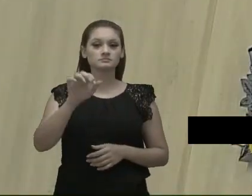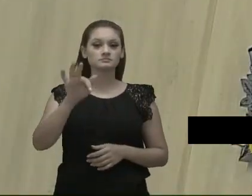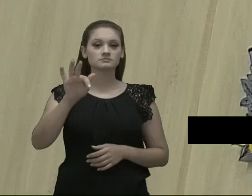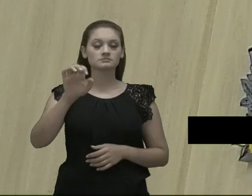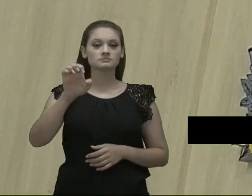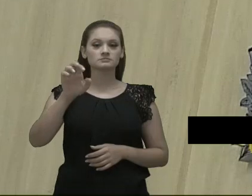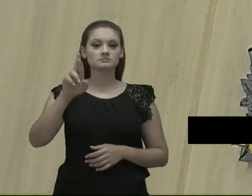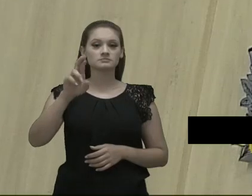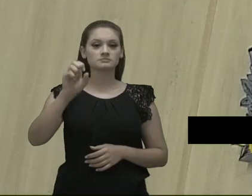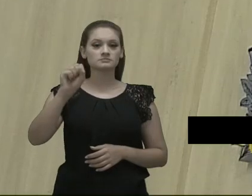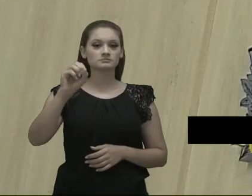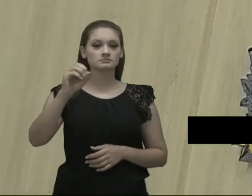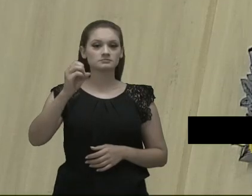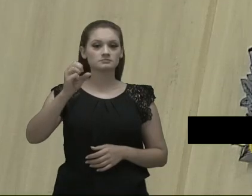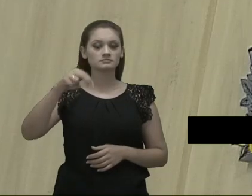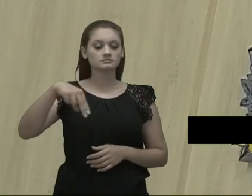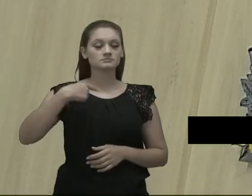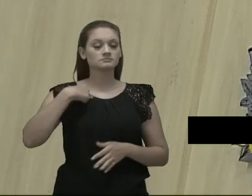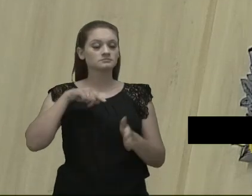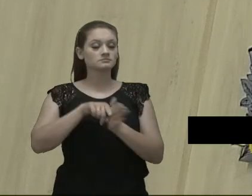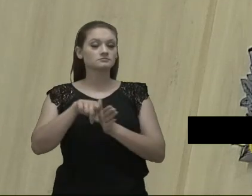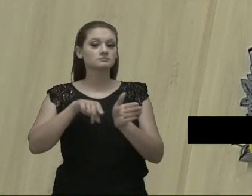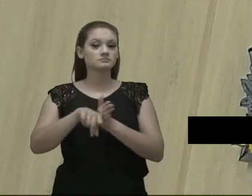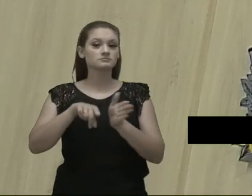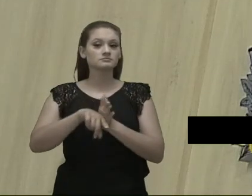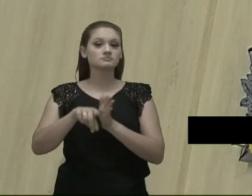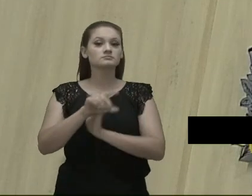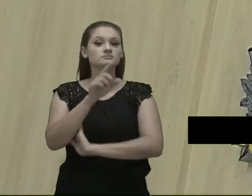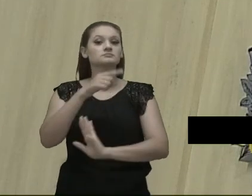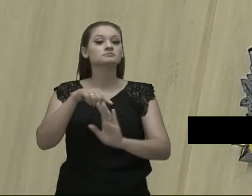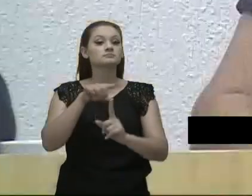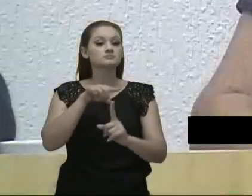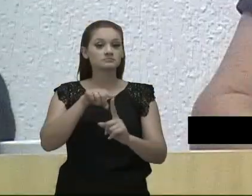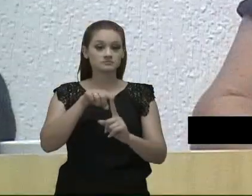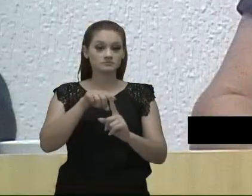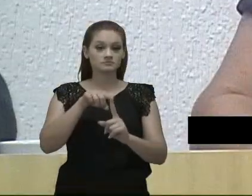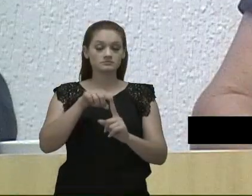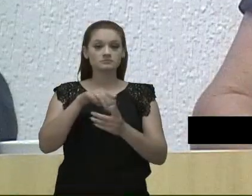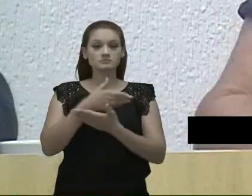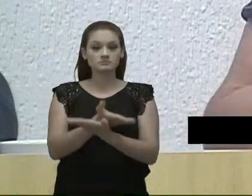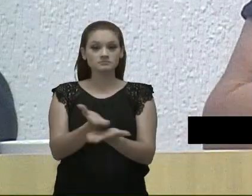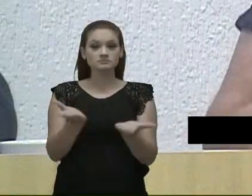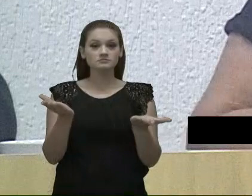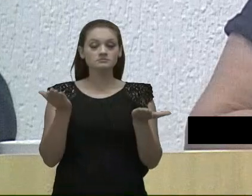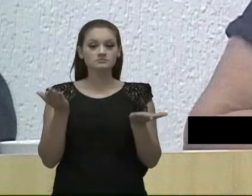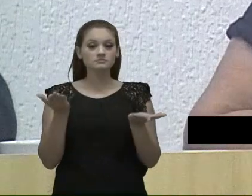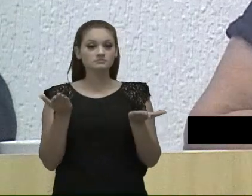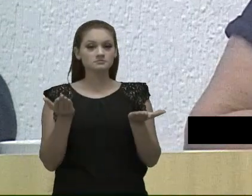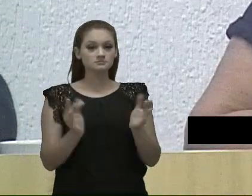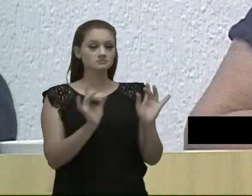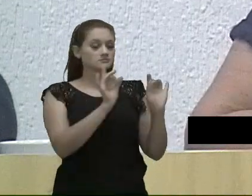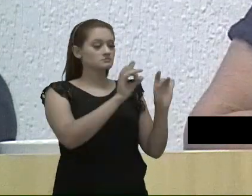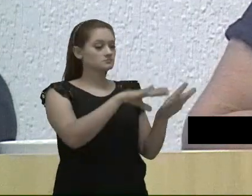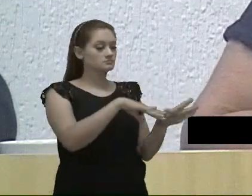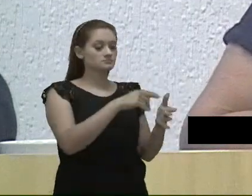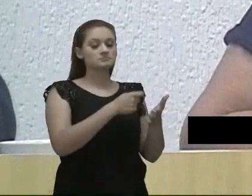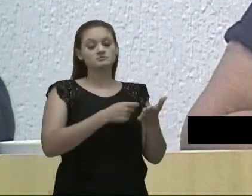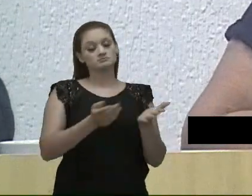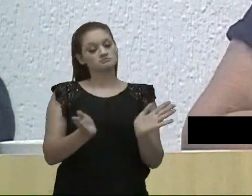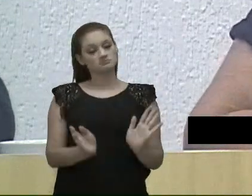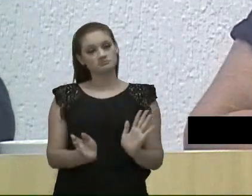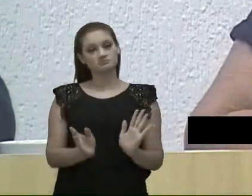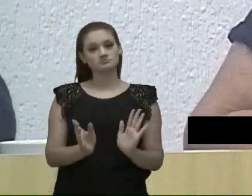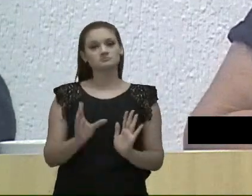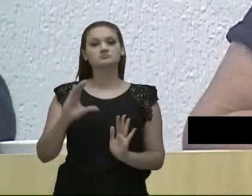aqui, na última oitiva, o motivo que vocês estariam deixando o contrato